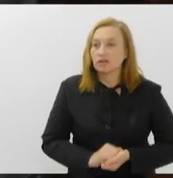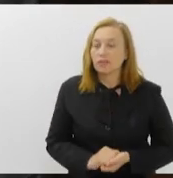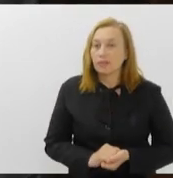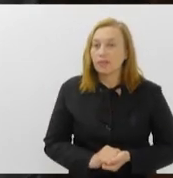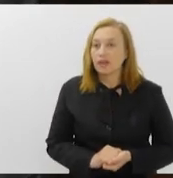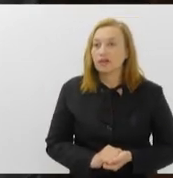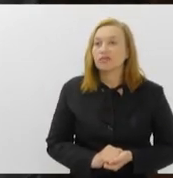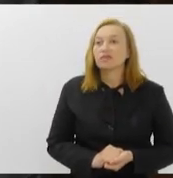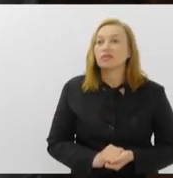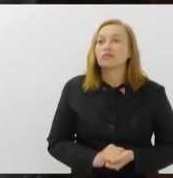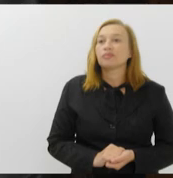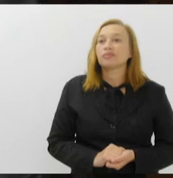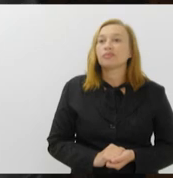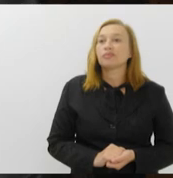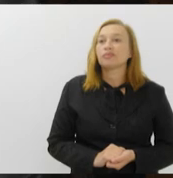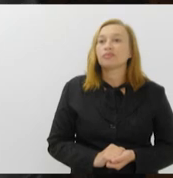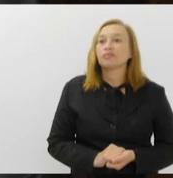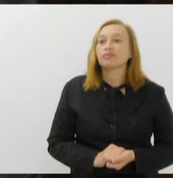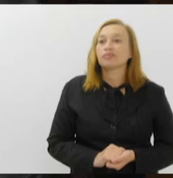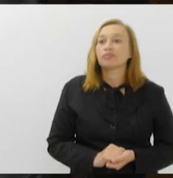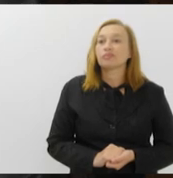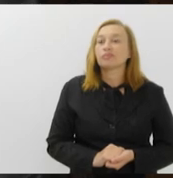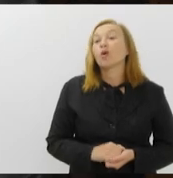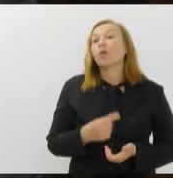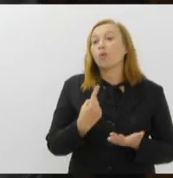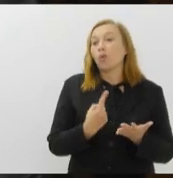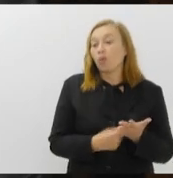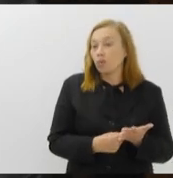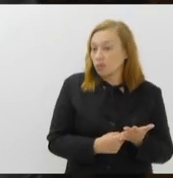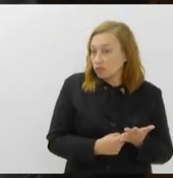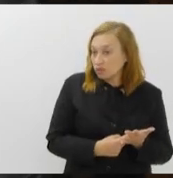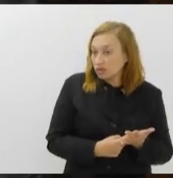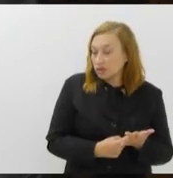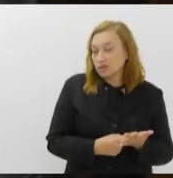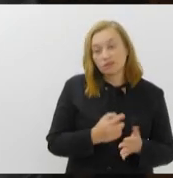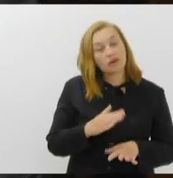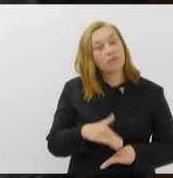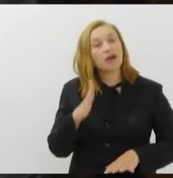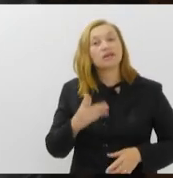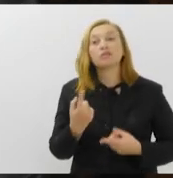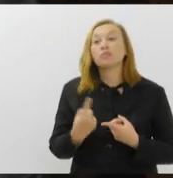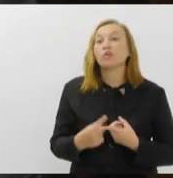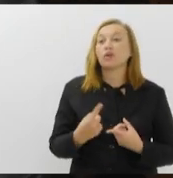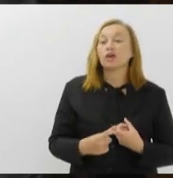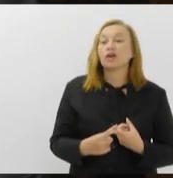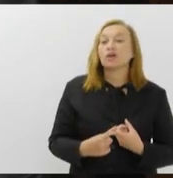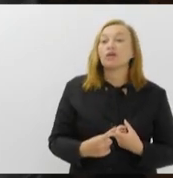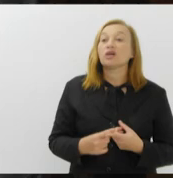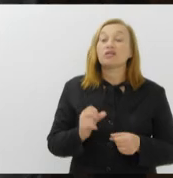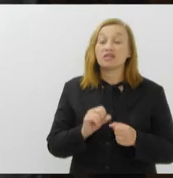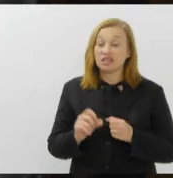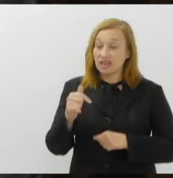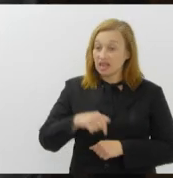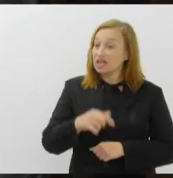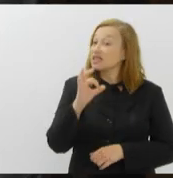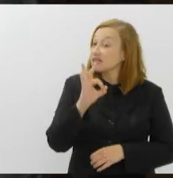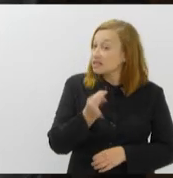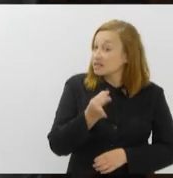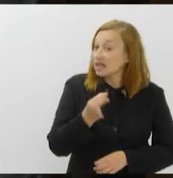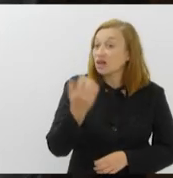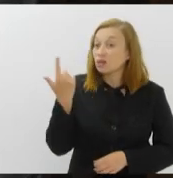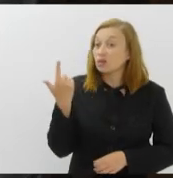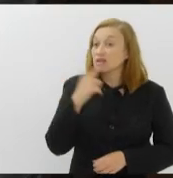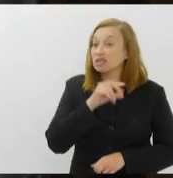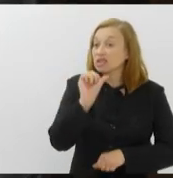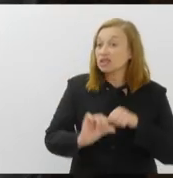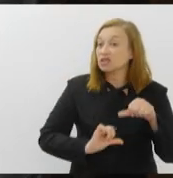para a gente um compromisso muito maior, porque o que a gente fizer aqui, que de fato conseguir